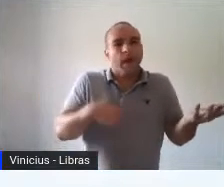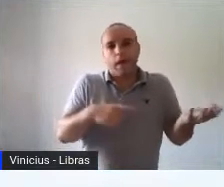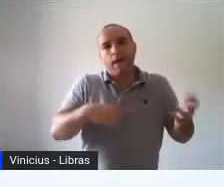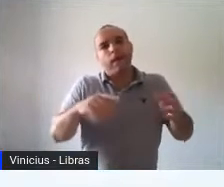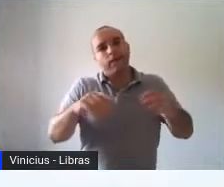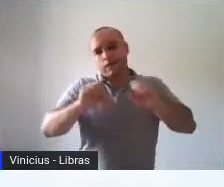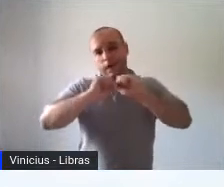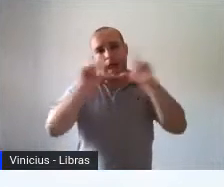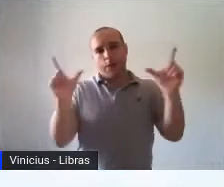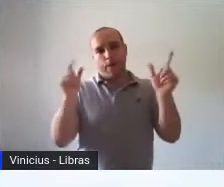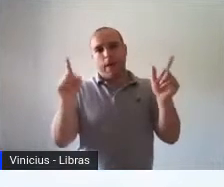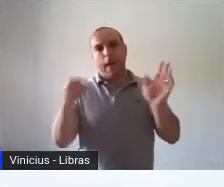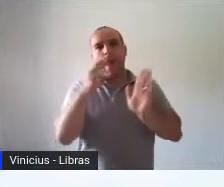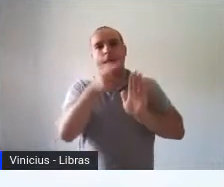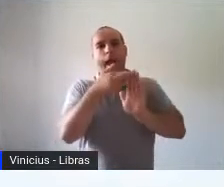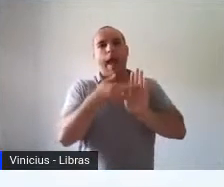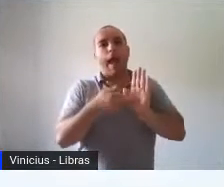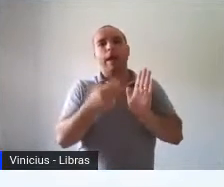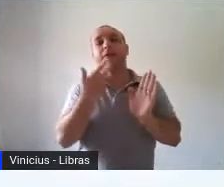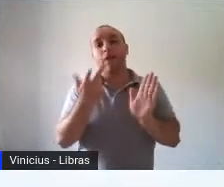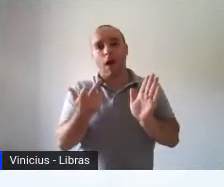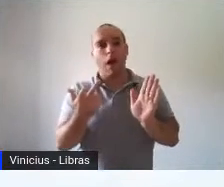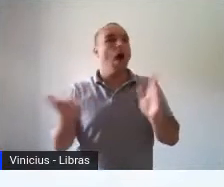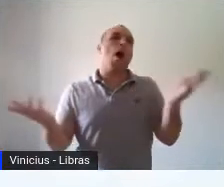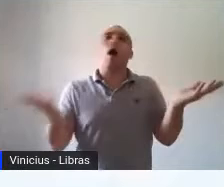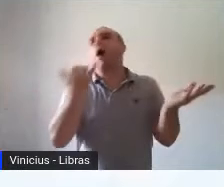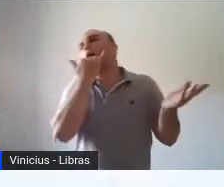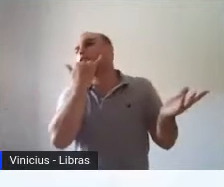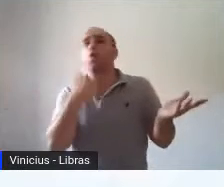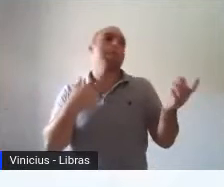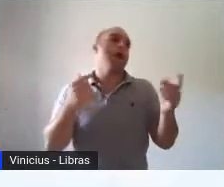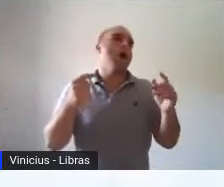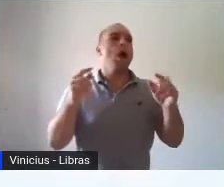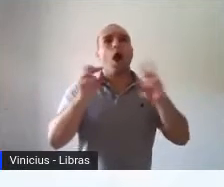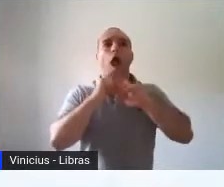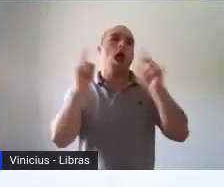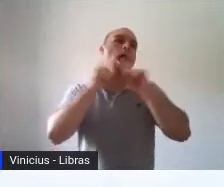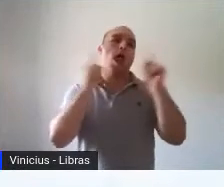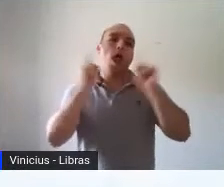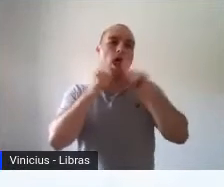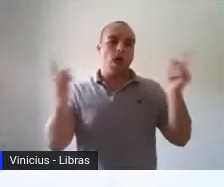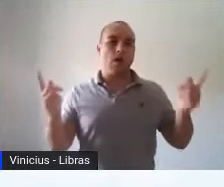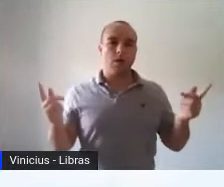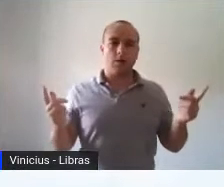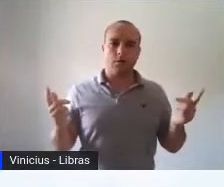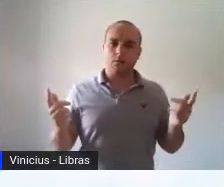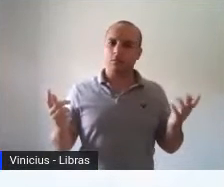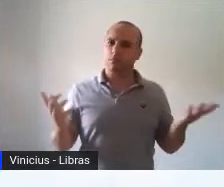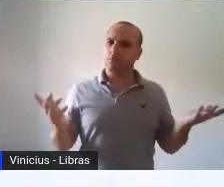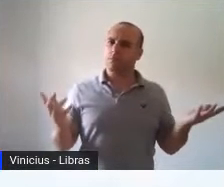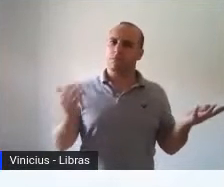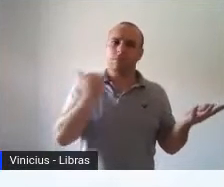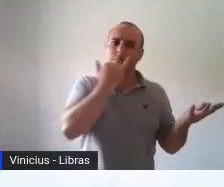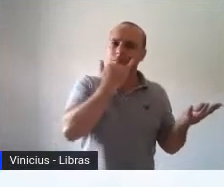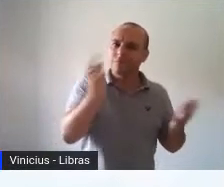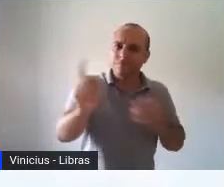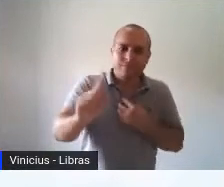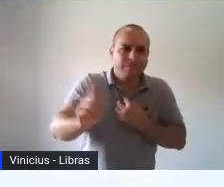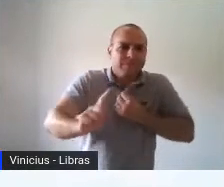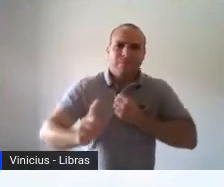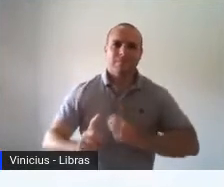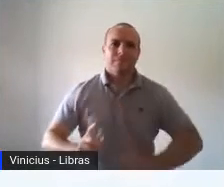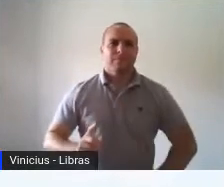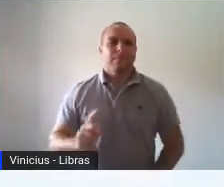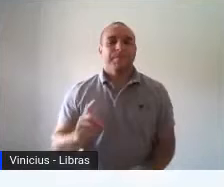a visão que o salário mínimo vai gerar desemprego. E, na verdade, a gente observa que os dados são o contrário. porque você está gerando renda, mais renda para a